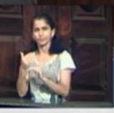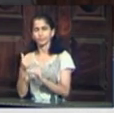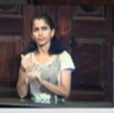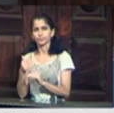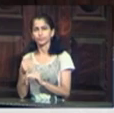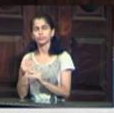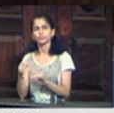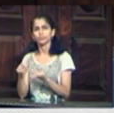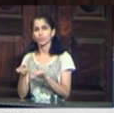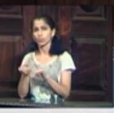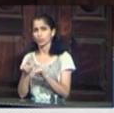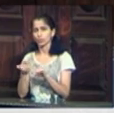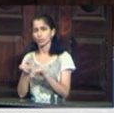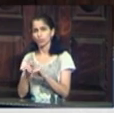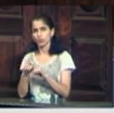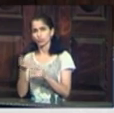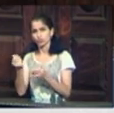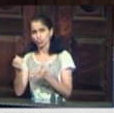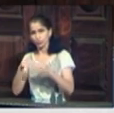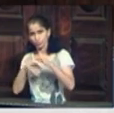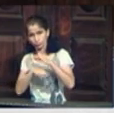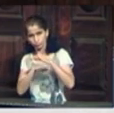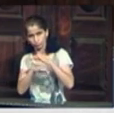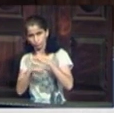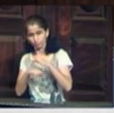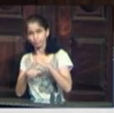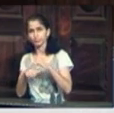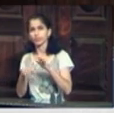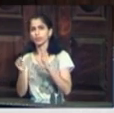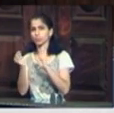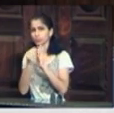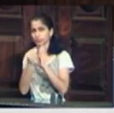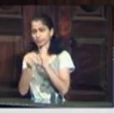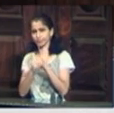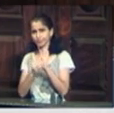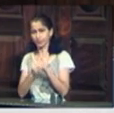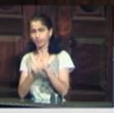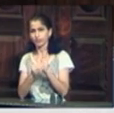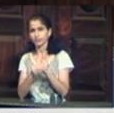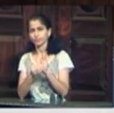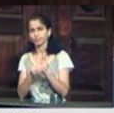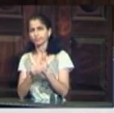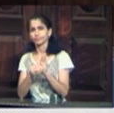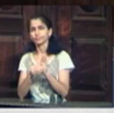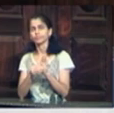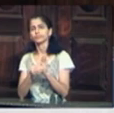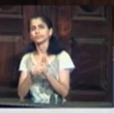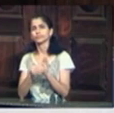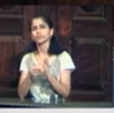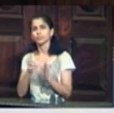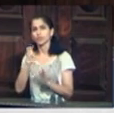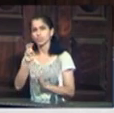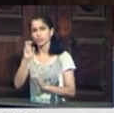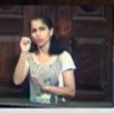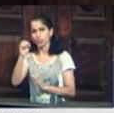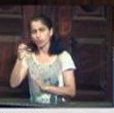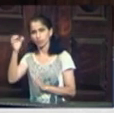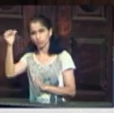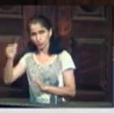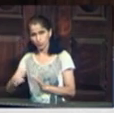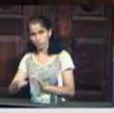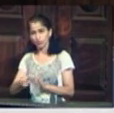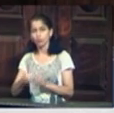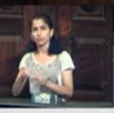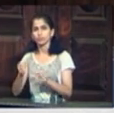trata dos fundos por emenda a destinação de 50% do Fundo